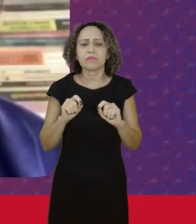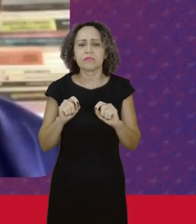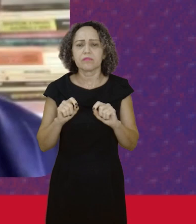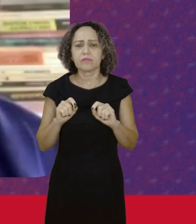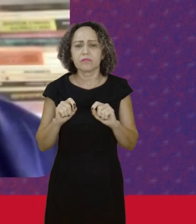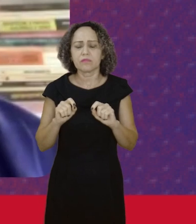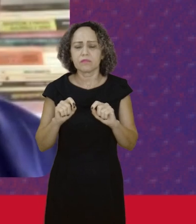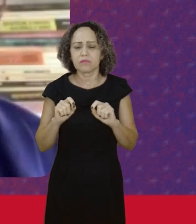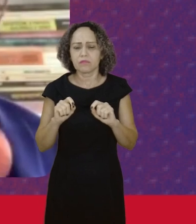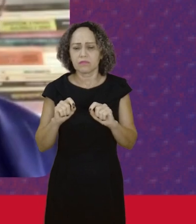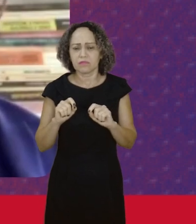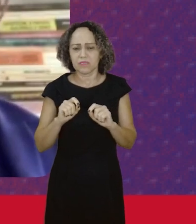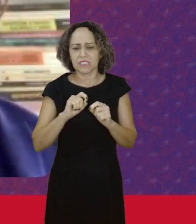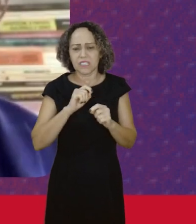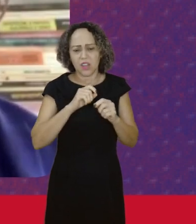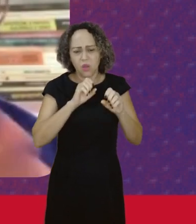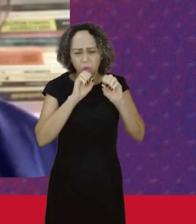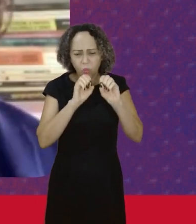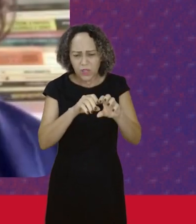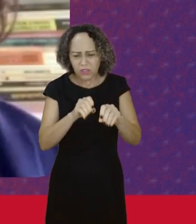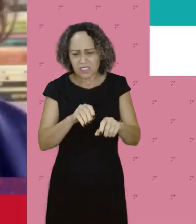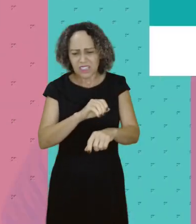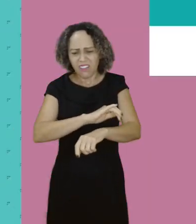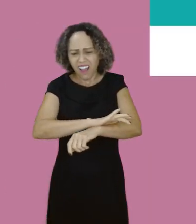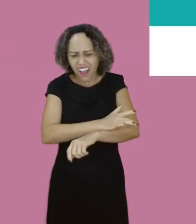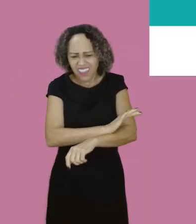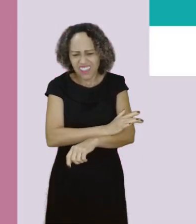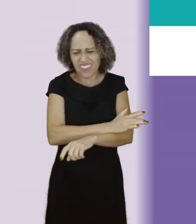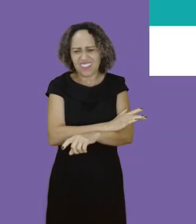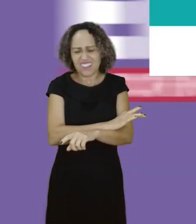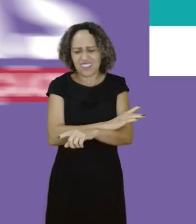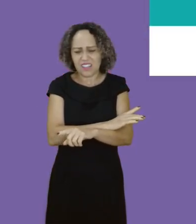uma educação racista e sexista no Brasil.